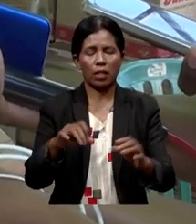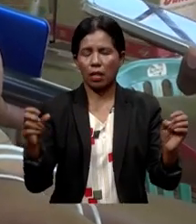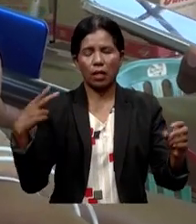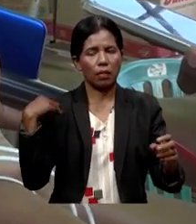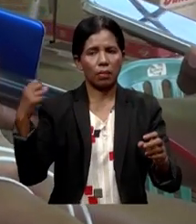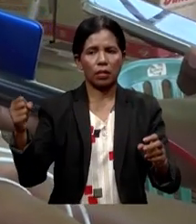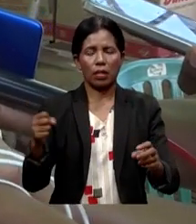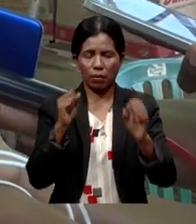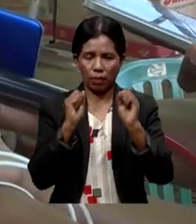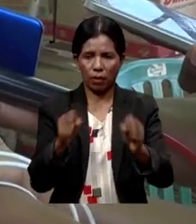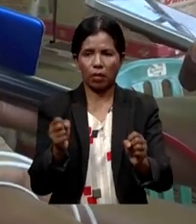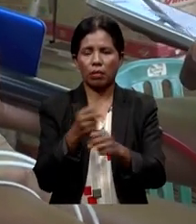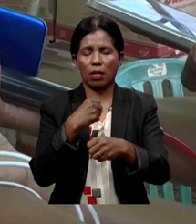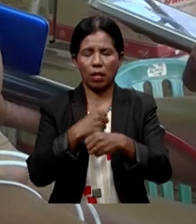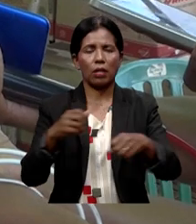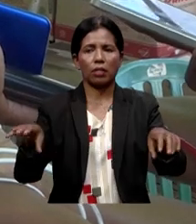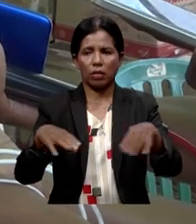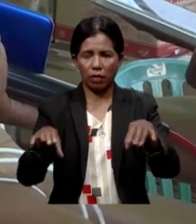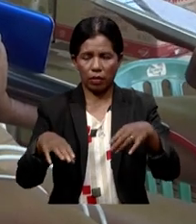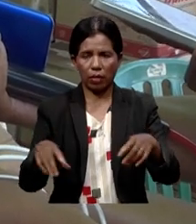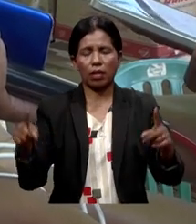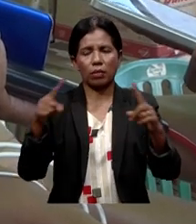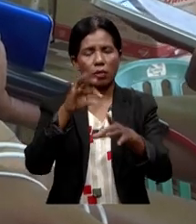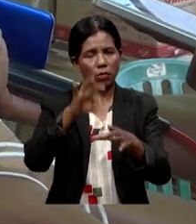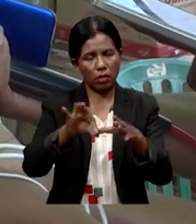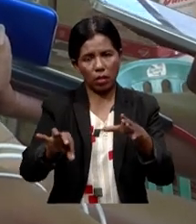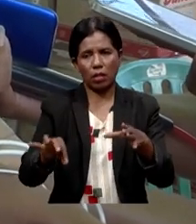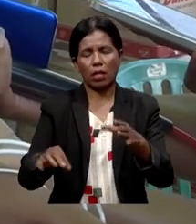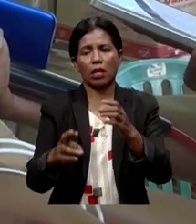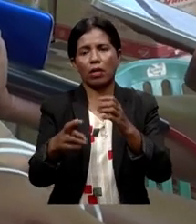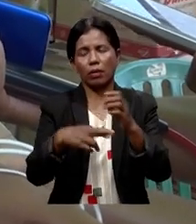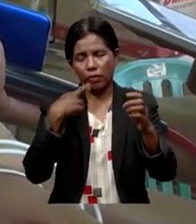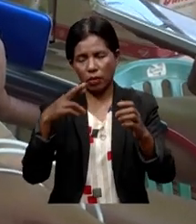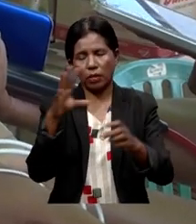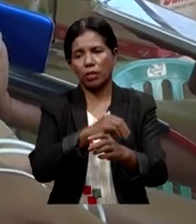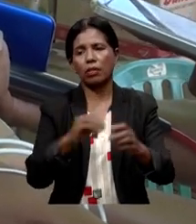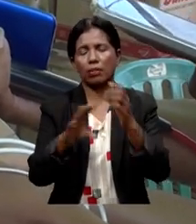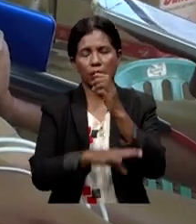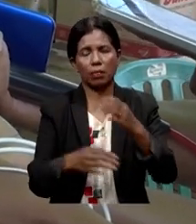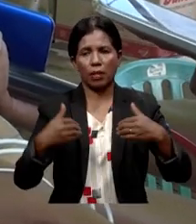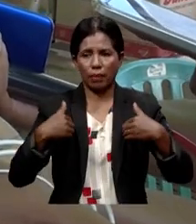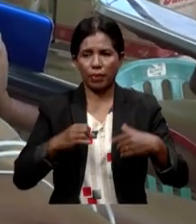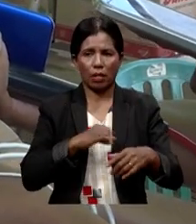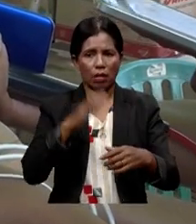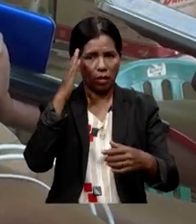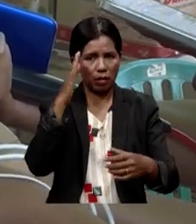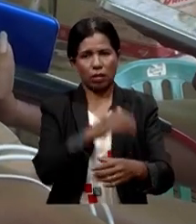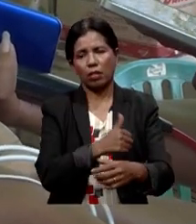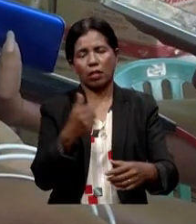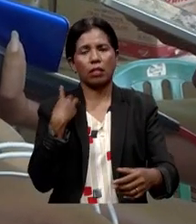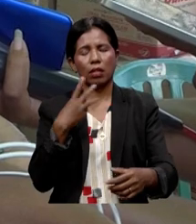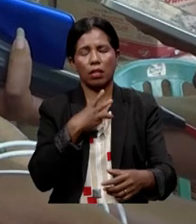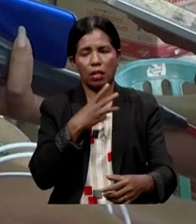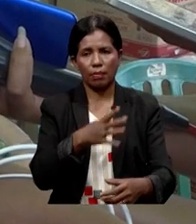la posibilidad para tu halo tozo natar ia natar neve mak ia. Awane ing be balung itani ama